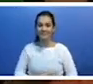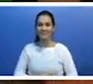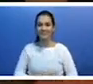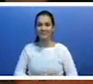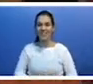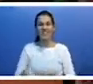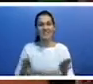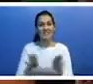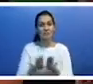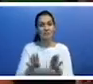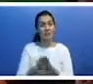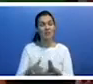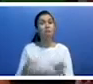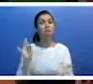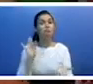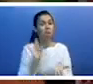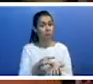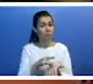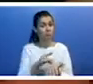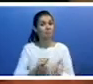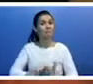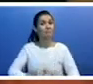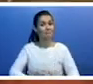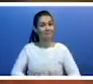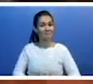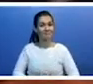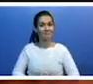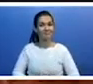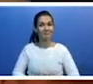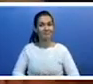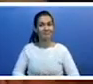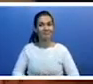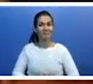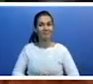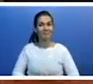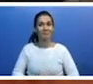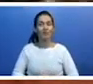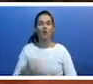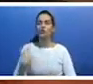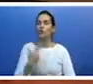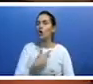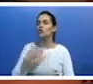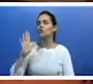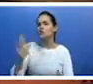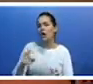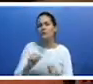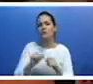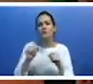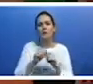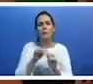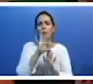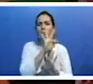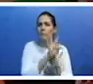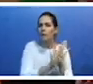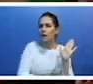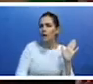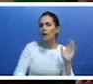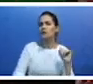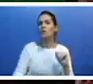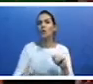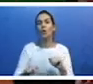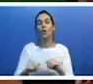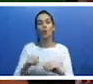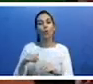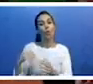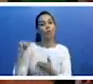e precisa. Então, vocês viram, gente? Nós montamos aqui um texto informativo com introdução, com